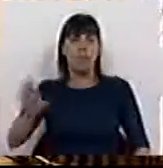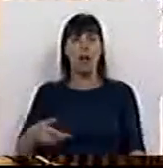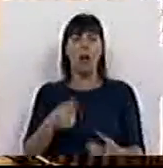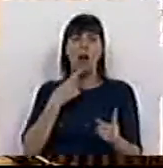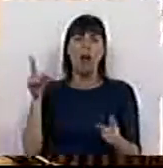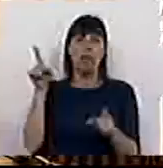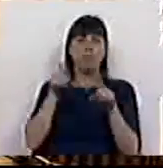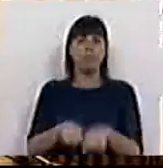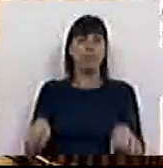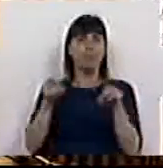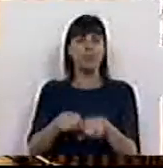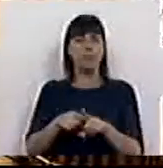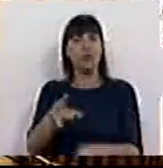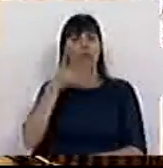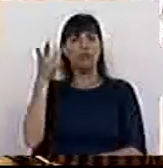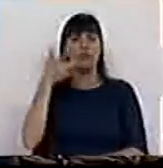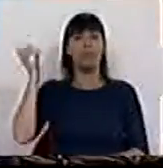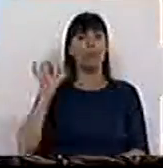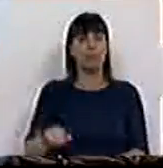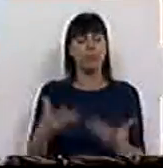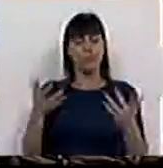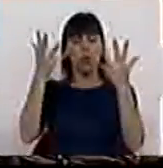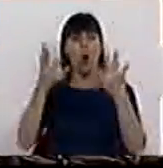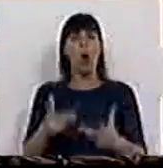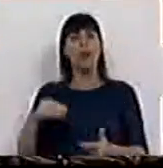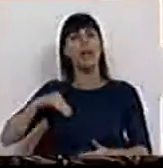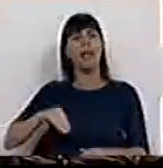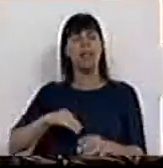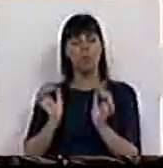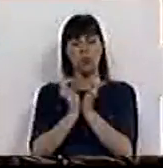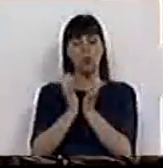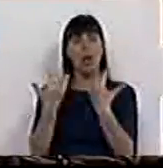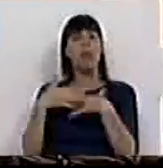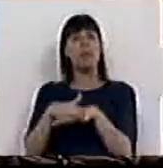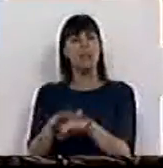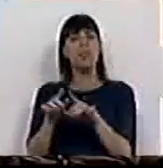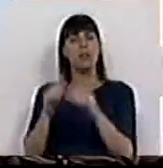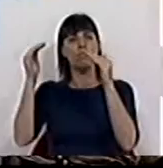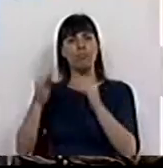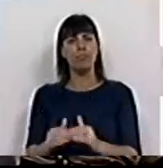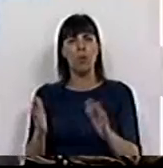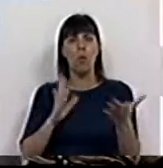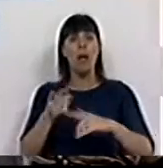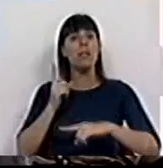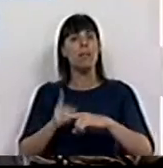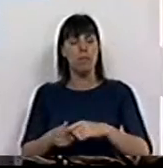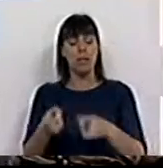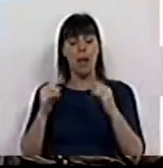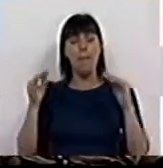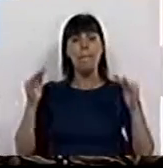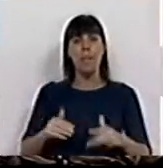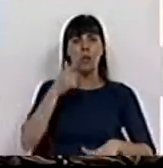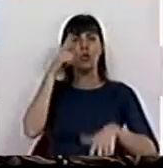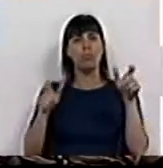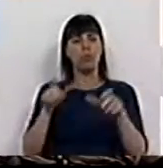estafada e demagógica que é. O orçamento do rendimento social de inserção desceu para quase metade e há menos